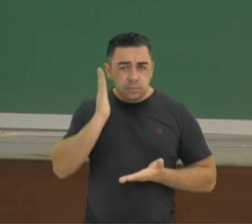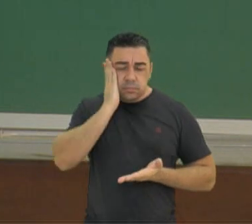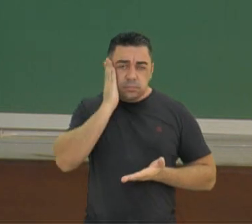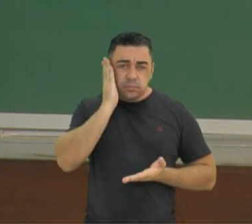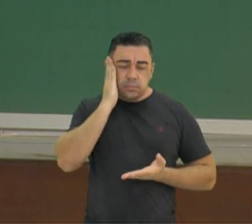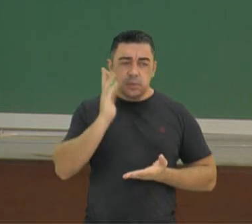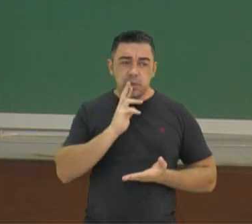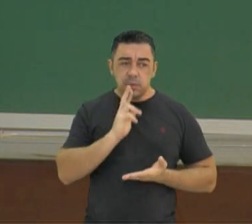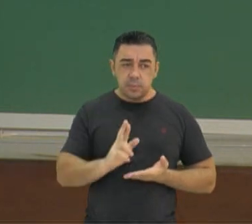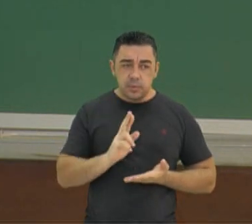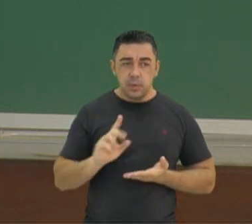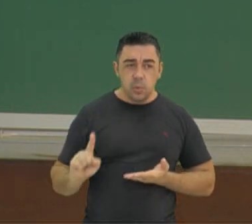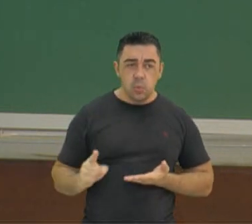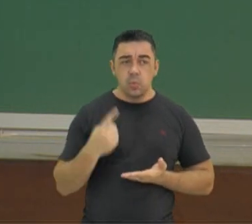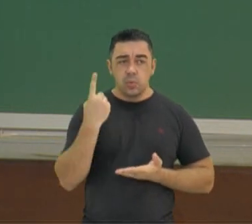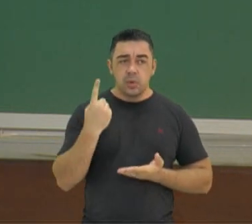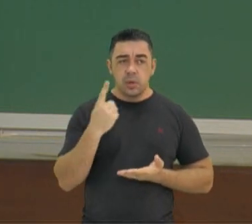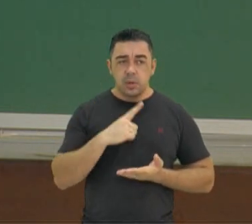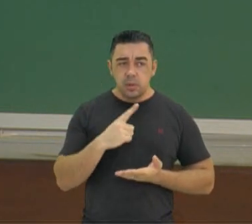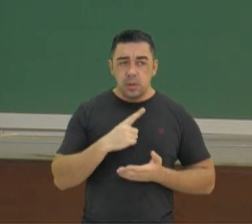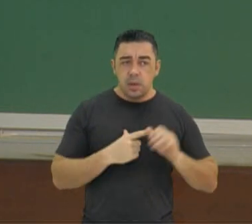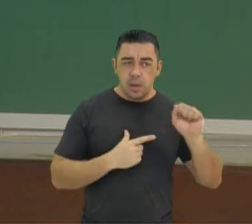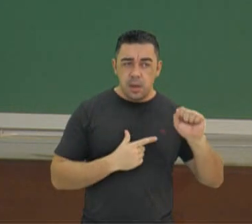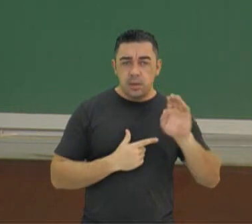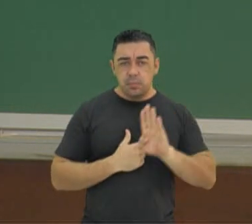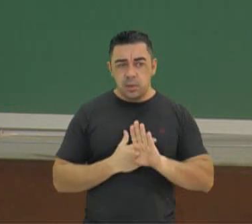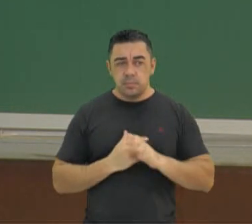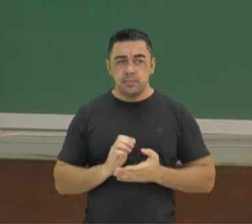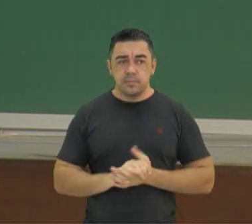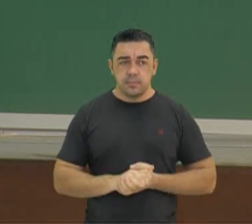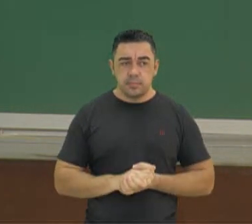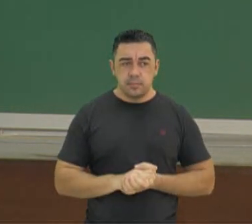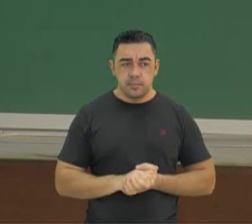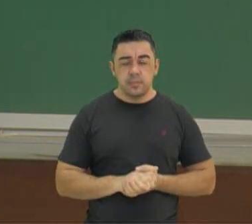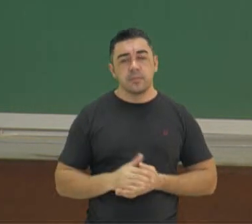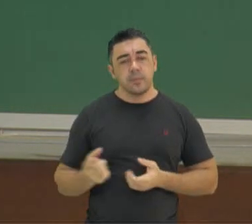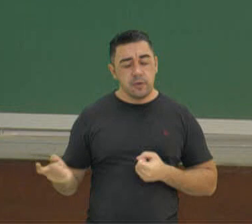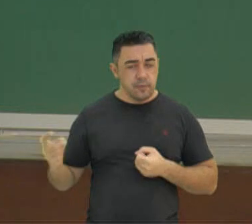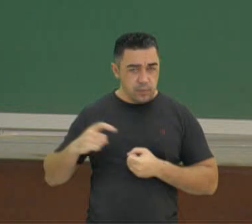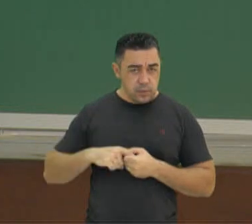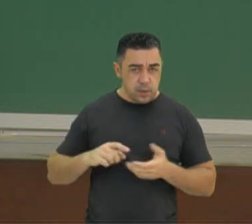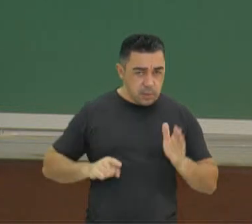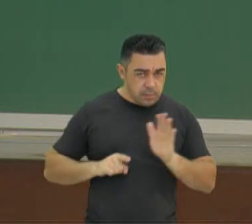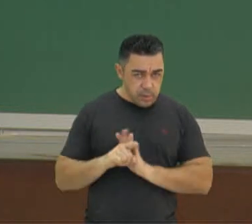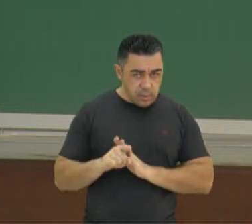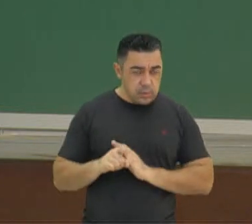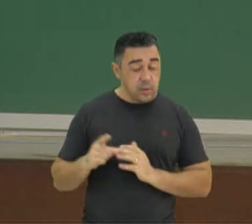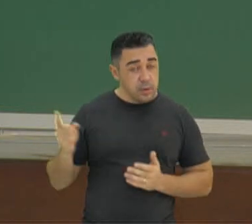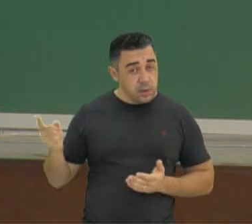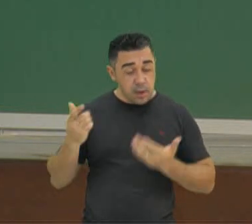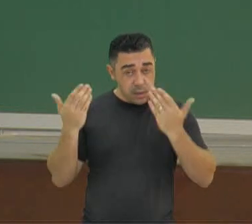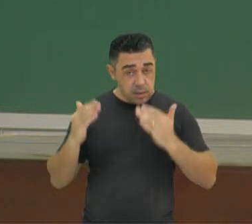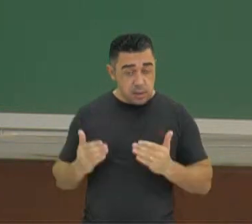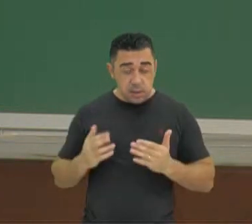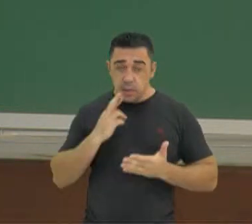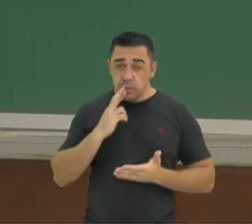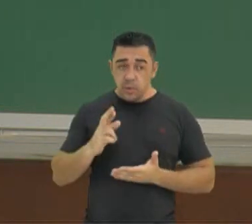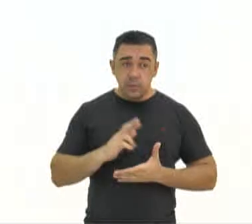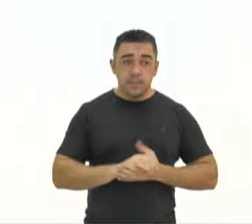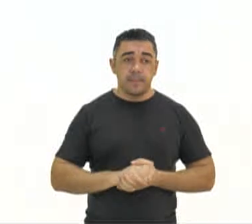minha solução, minha única solução aí para o sistema. Voltando para a nossa questão, né? Vamos analisar a solução,